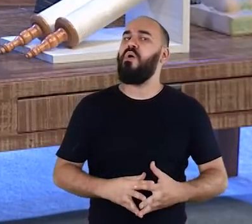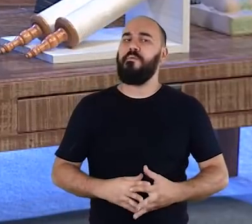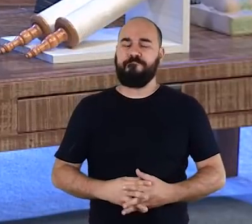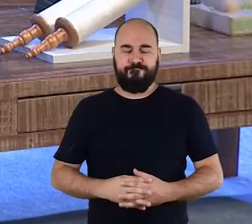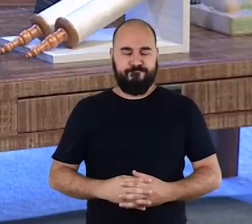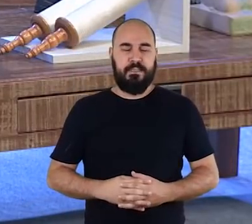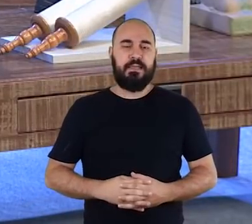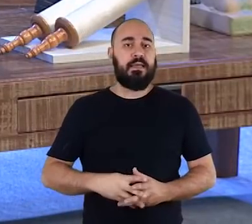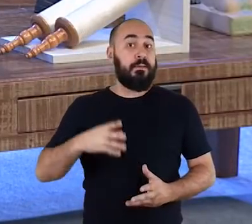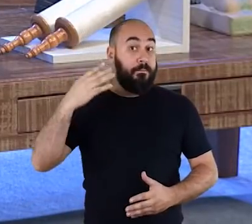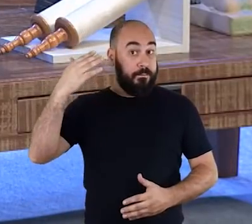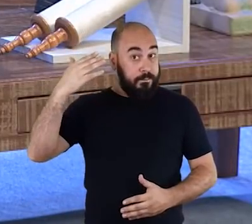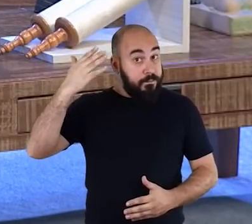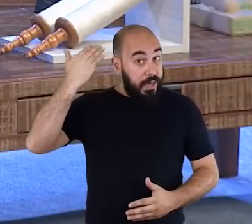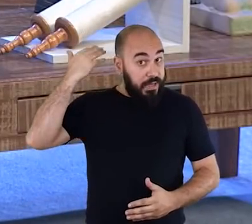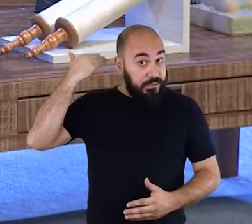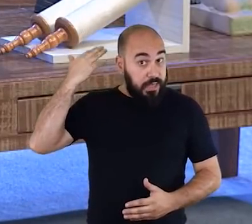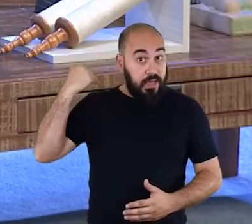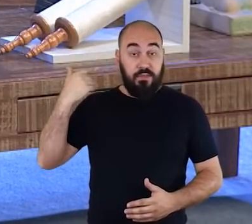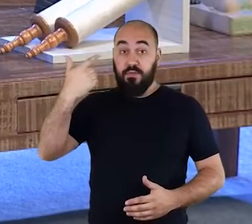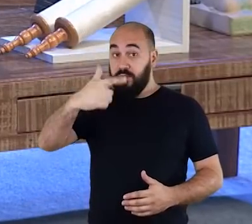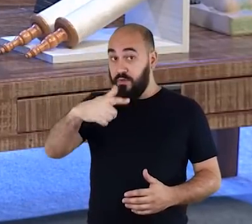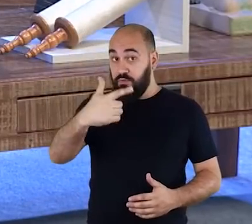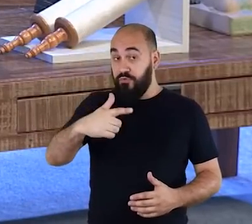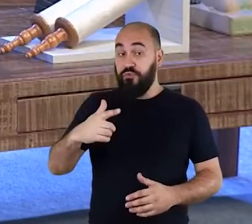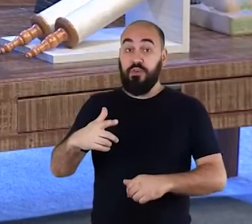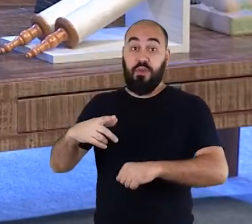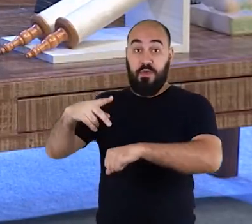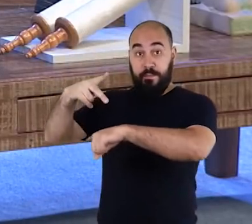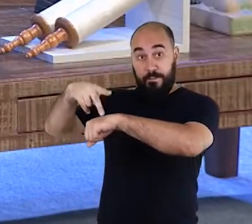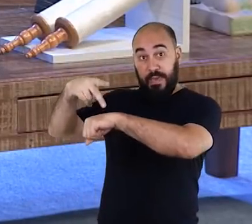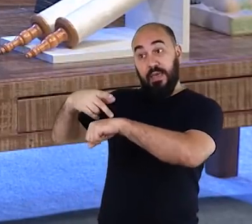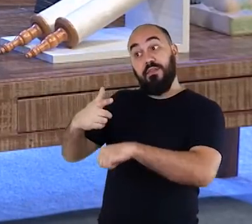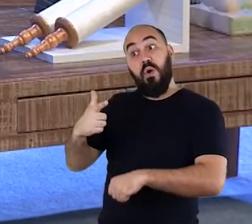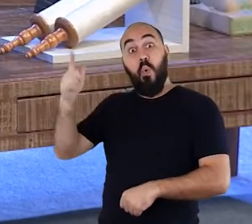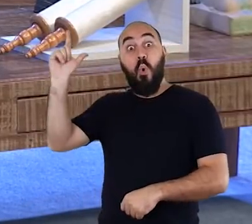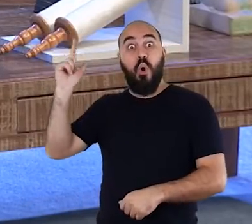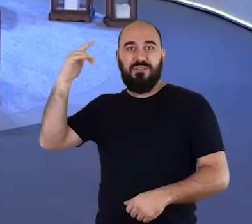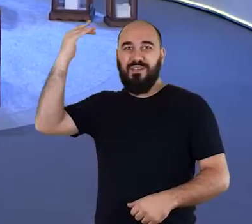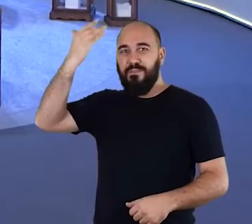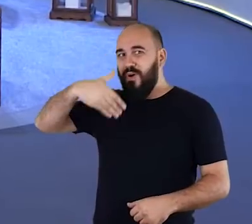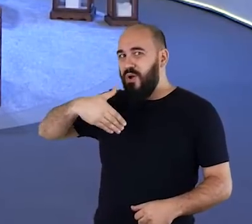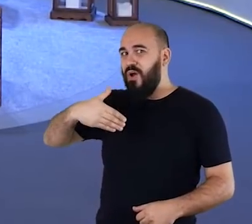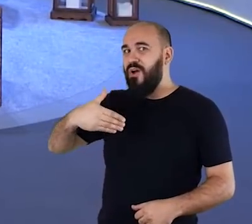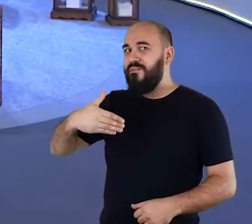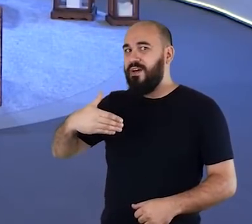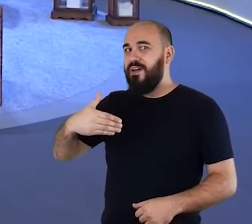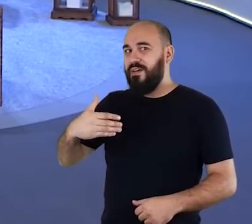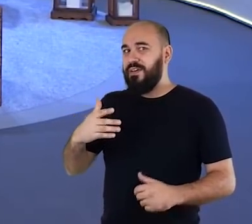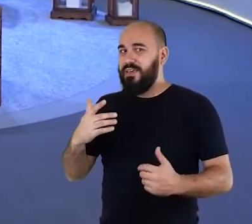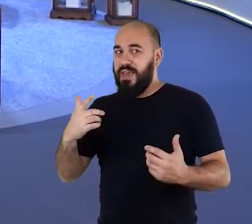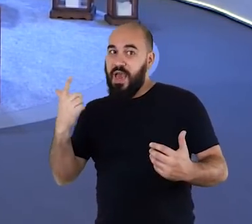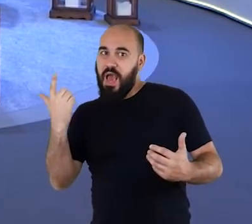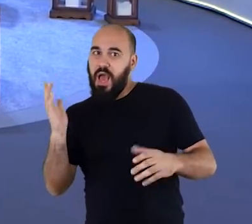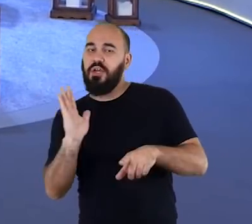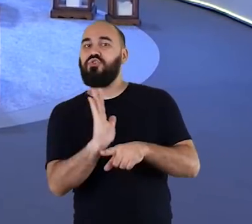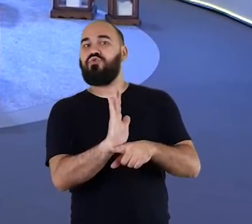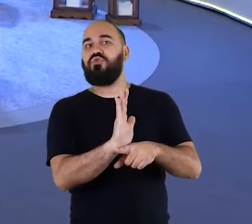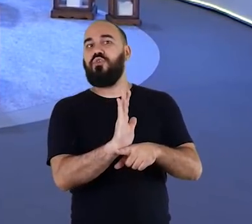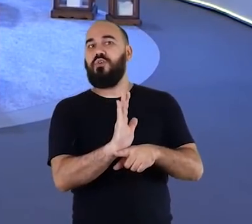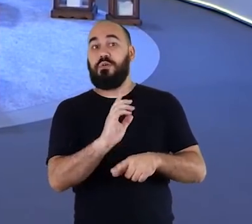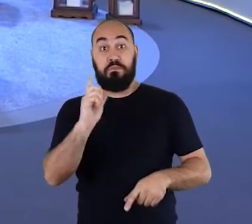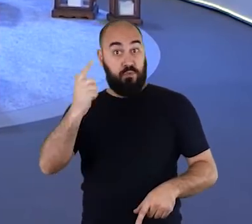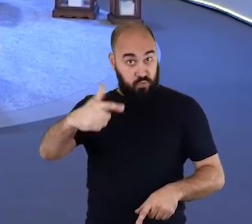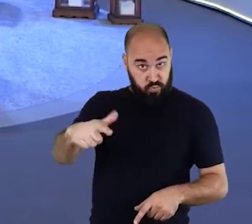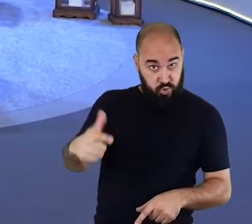em Israel a estela de Tel Dan por Avram Viram. Isso é importante. Se André Lamer estivesse